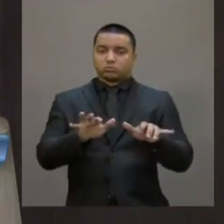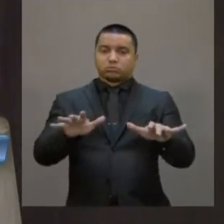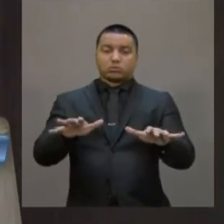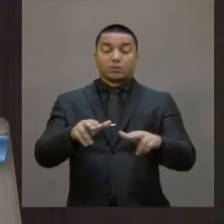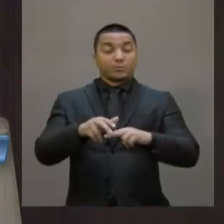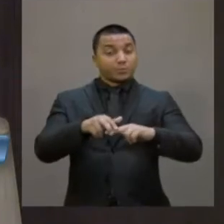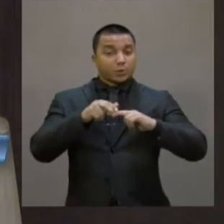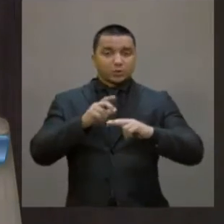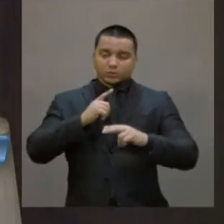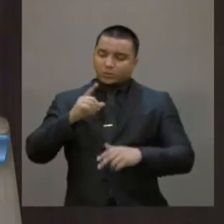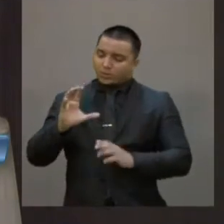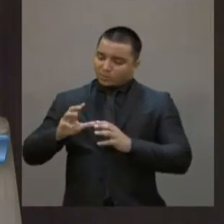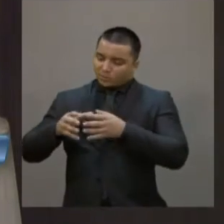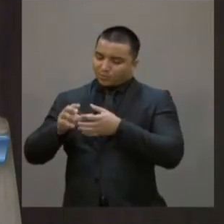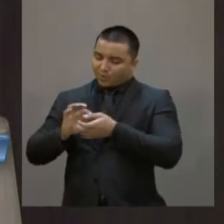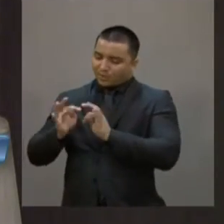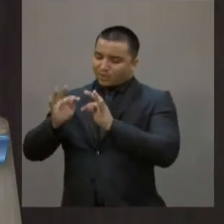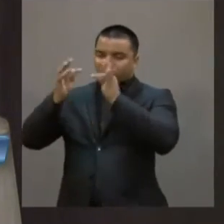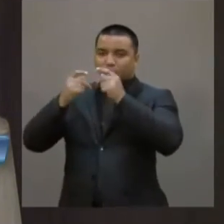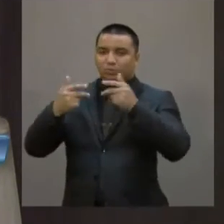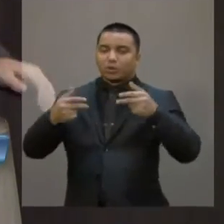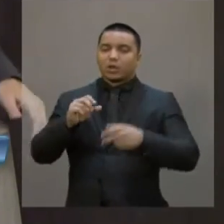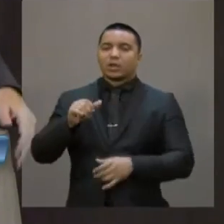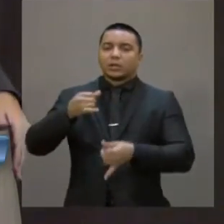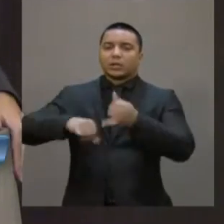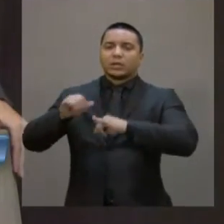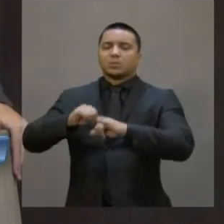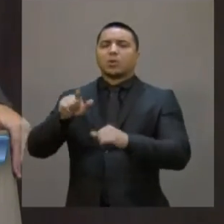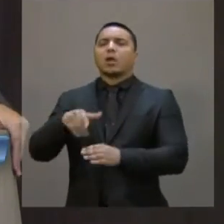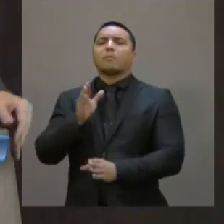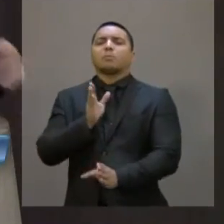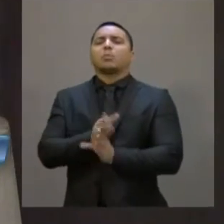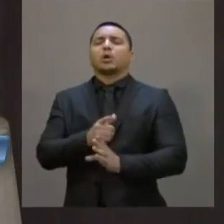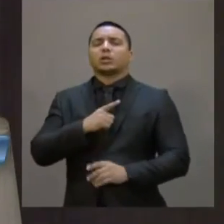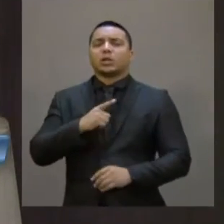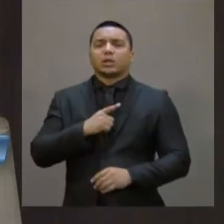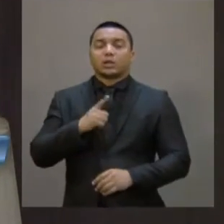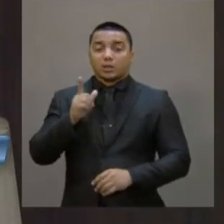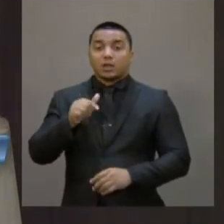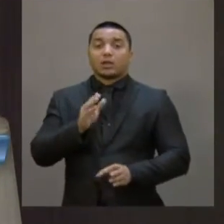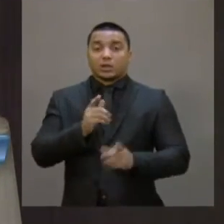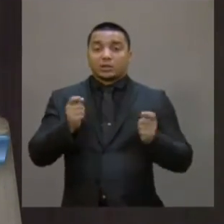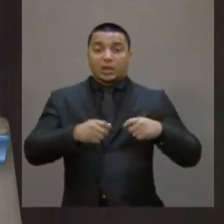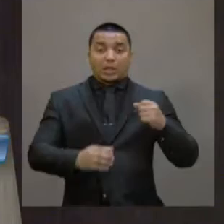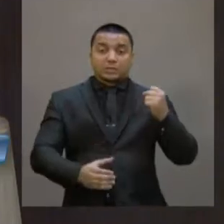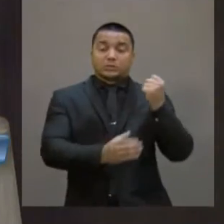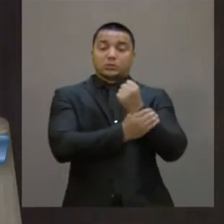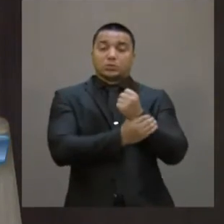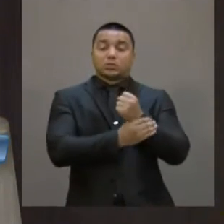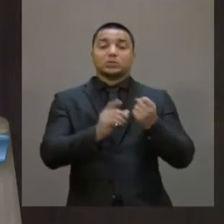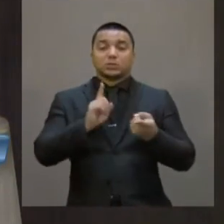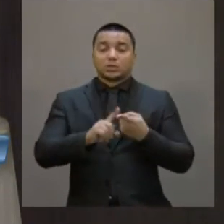Portanto, esse pacote ele veio sob a alegativa de que iria dar segurança e